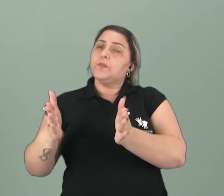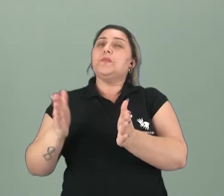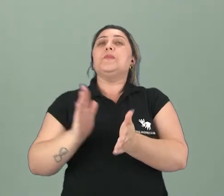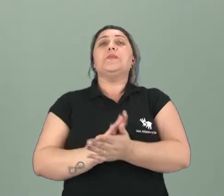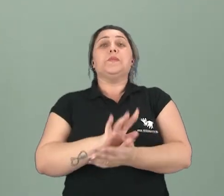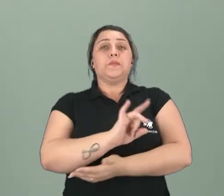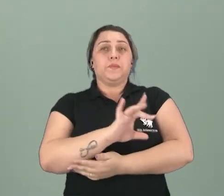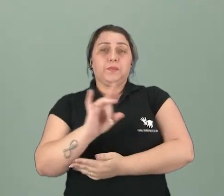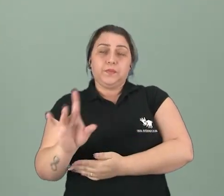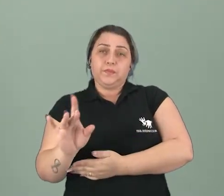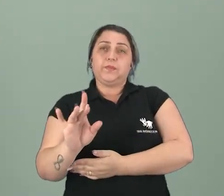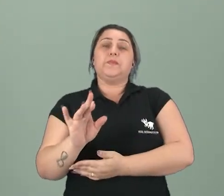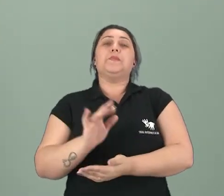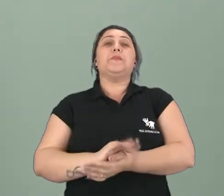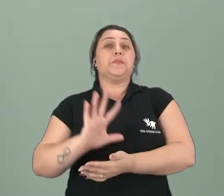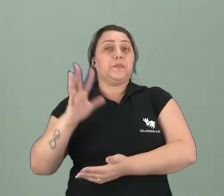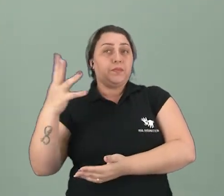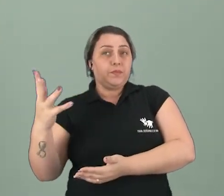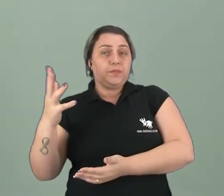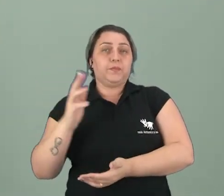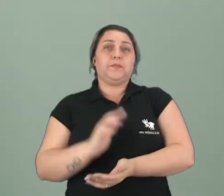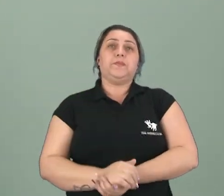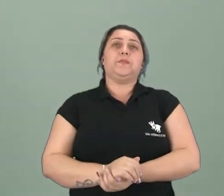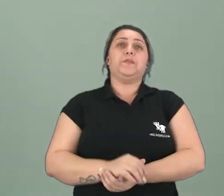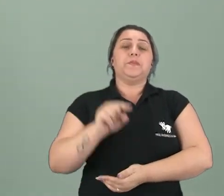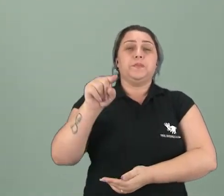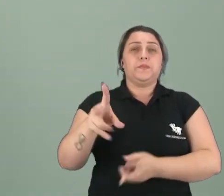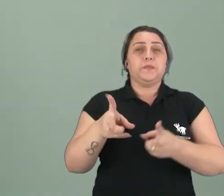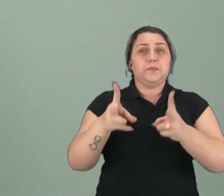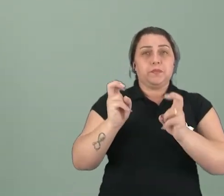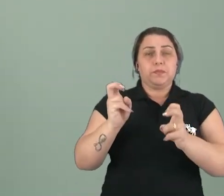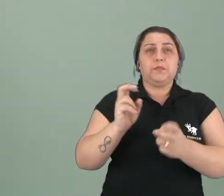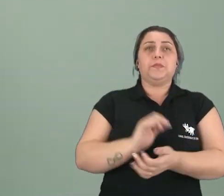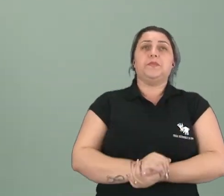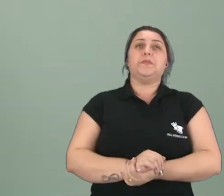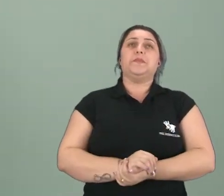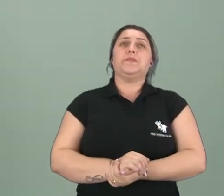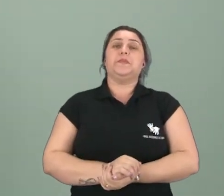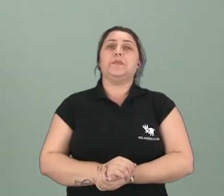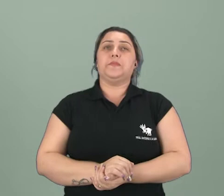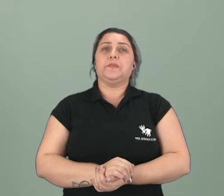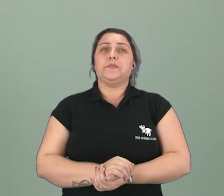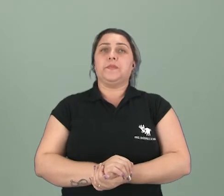que cada etapa vá acontecendo. E como vocês podem ver, é